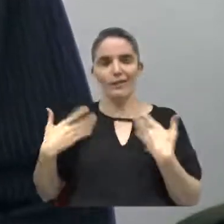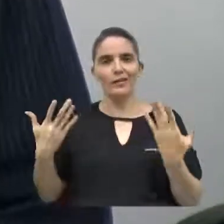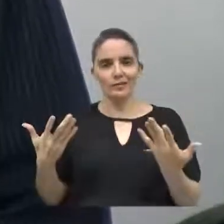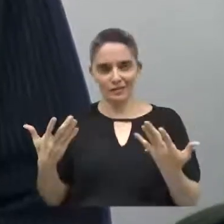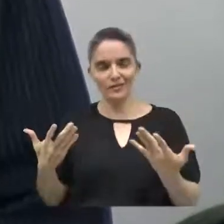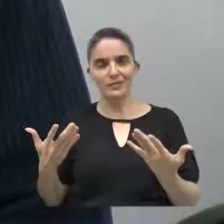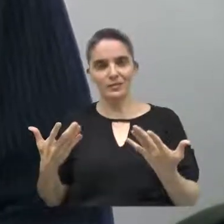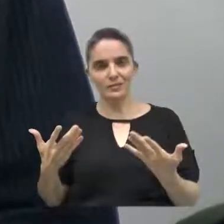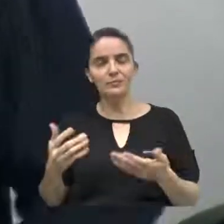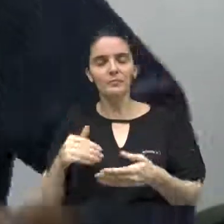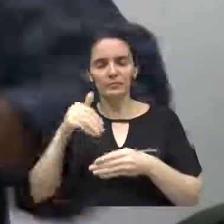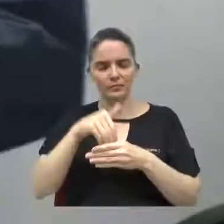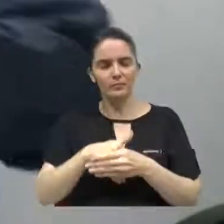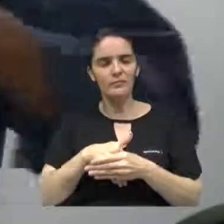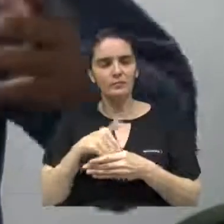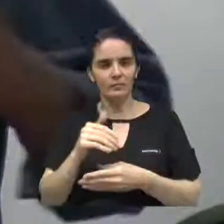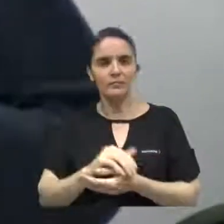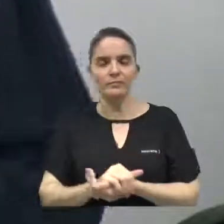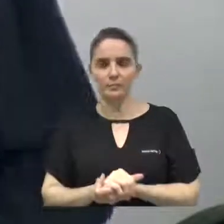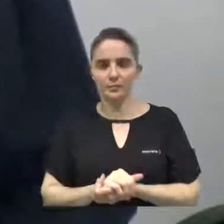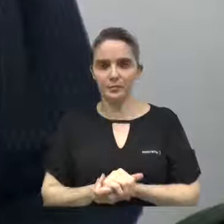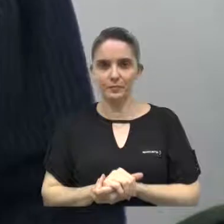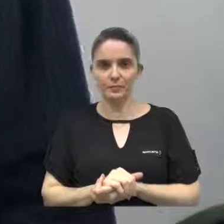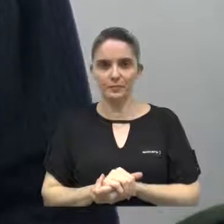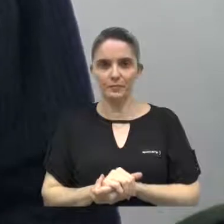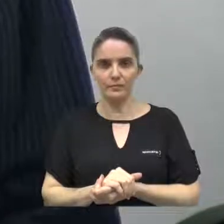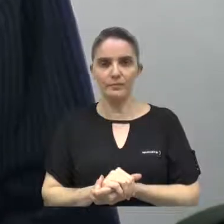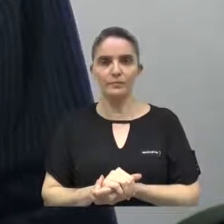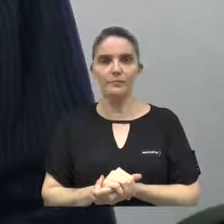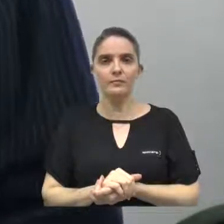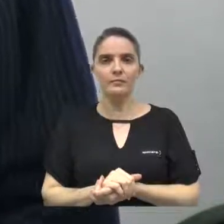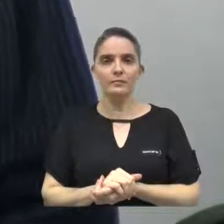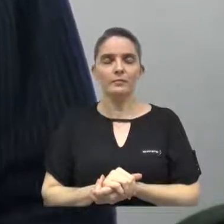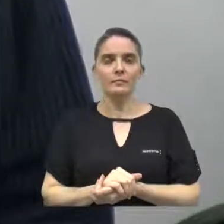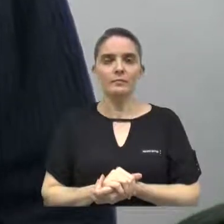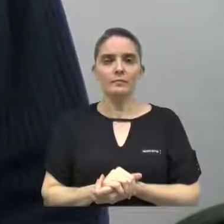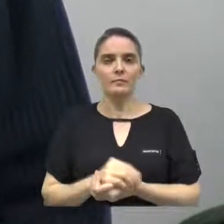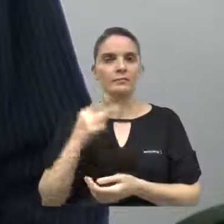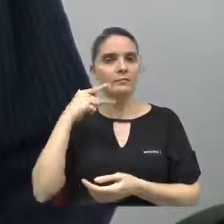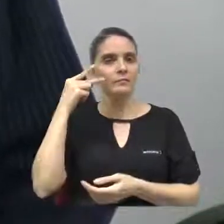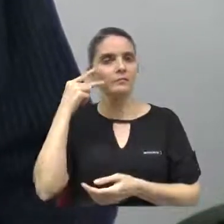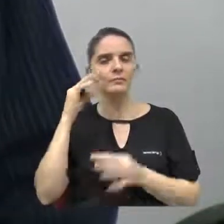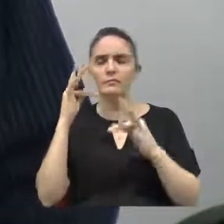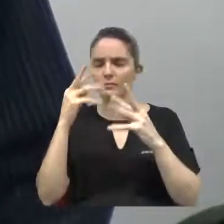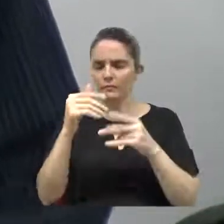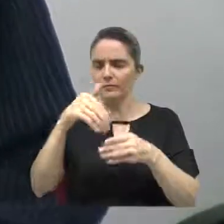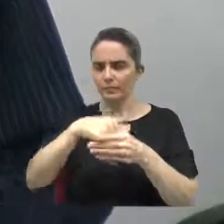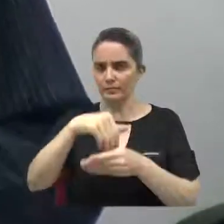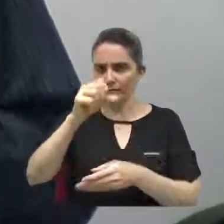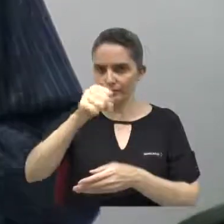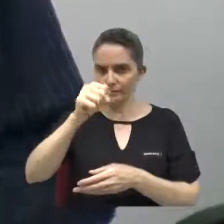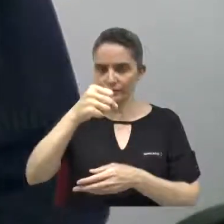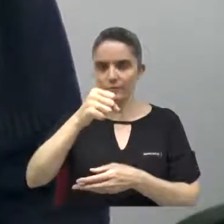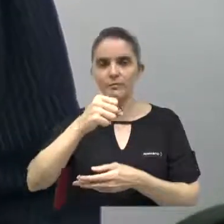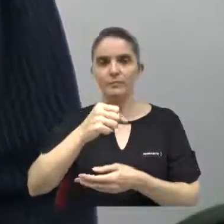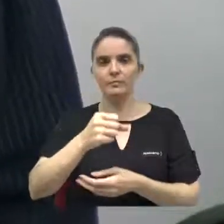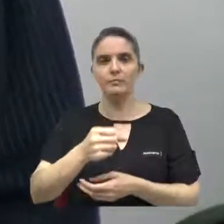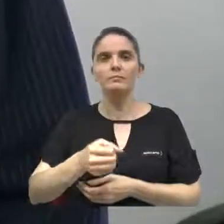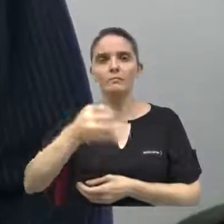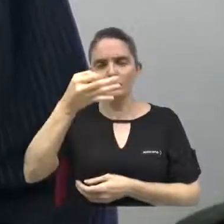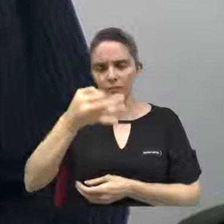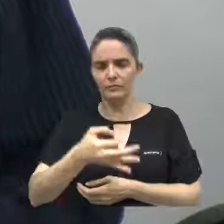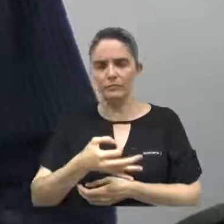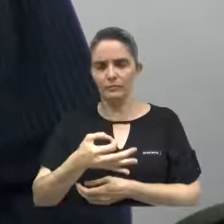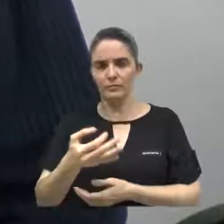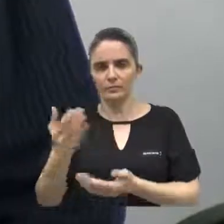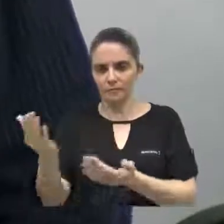nós, que nos irmanamos nesse momento, e tenho certeza que todos vão votar favorável, essa justíssima